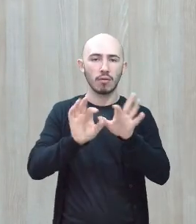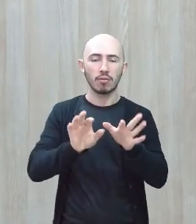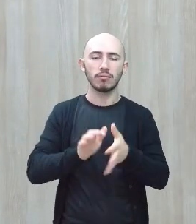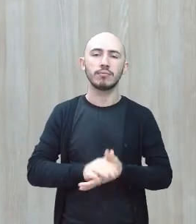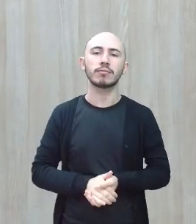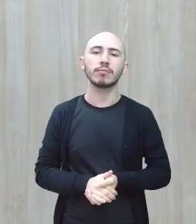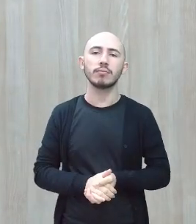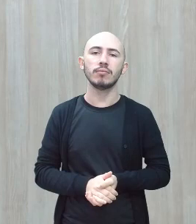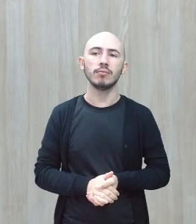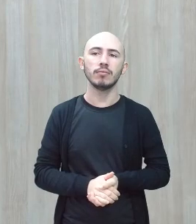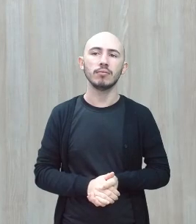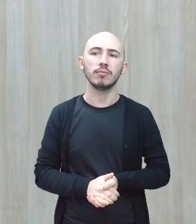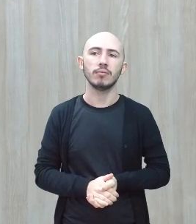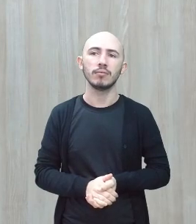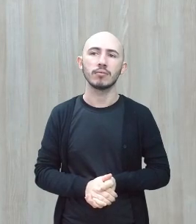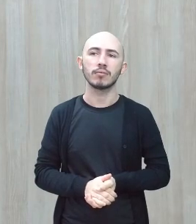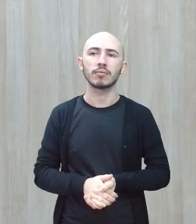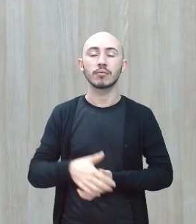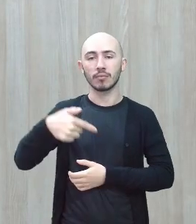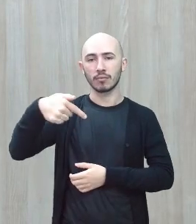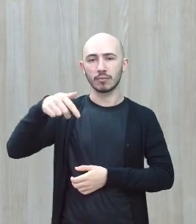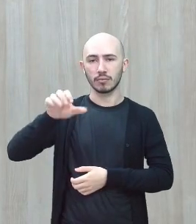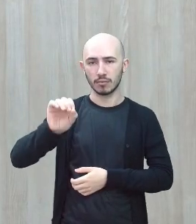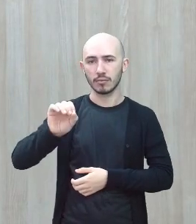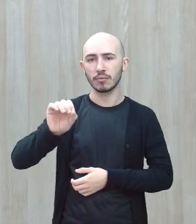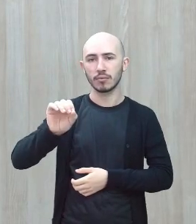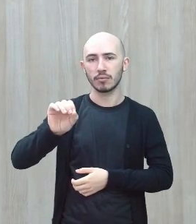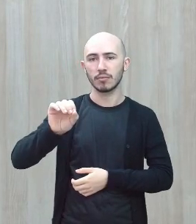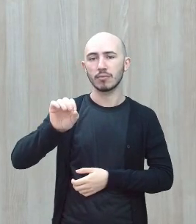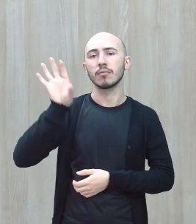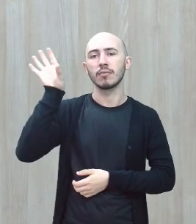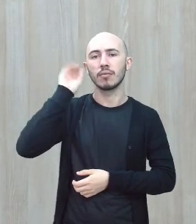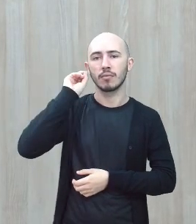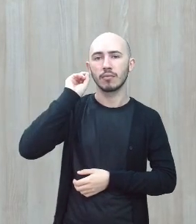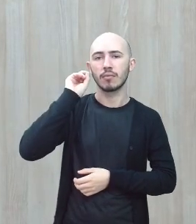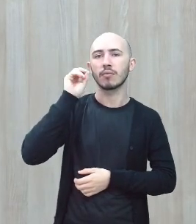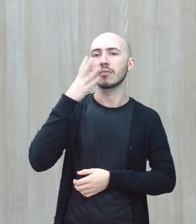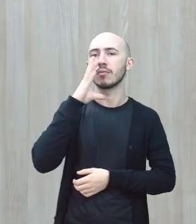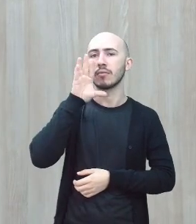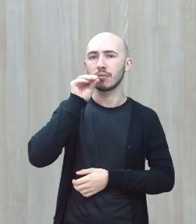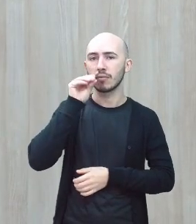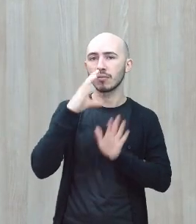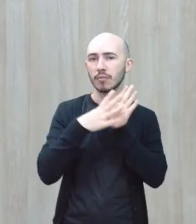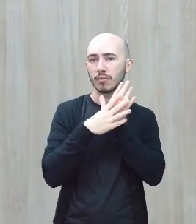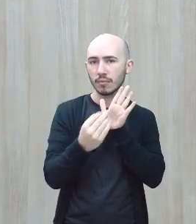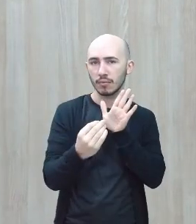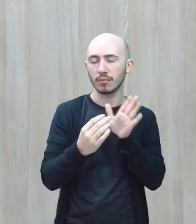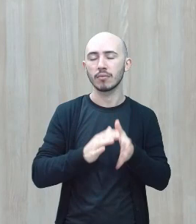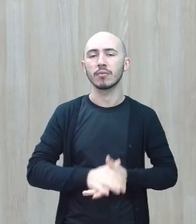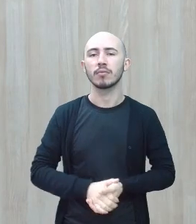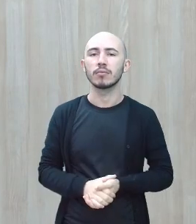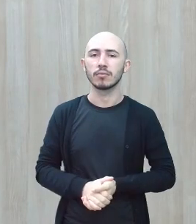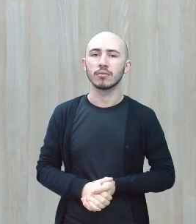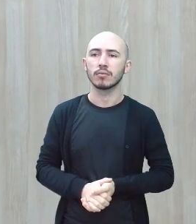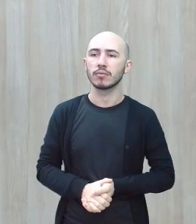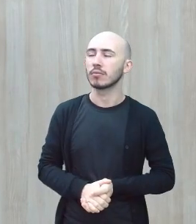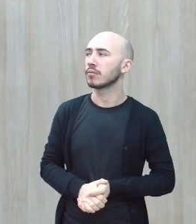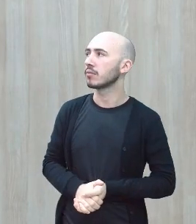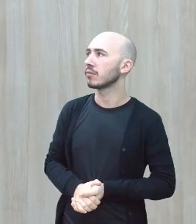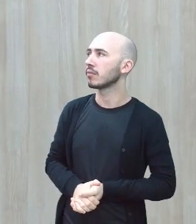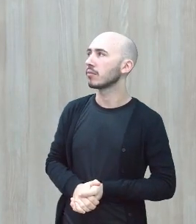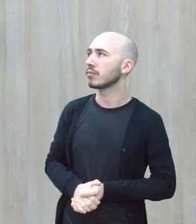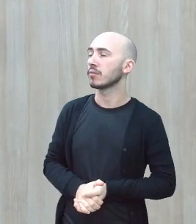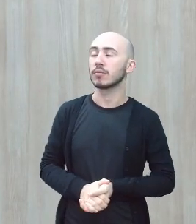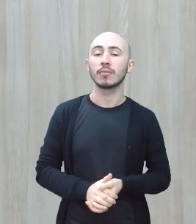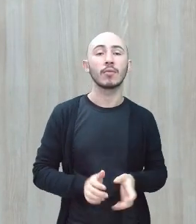Mas quando chega o 70, você diz 7 ou mesmo, ou 7 ou seja, na hora